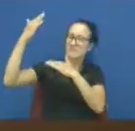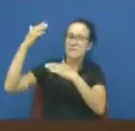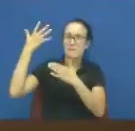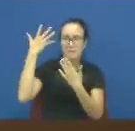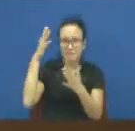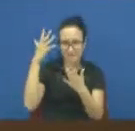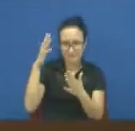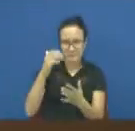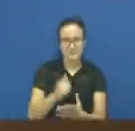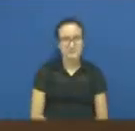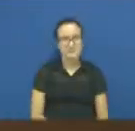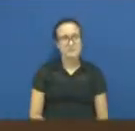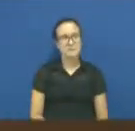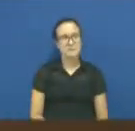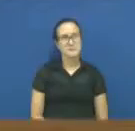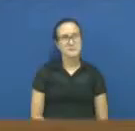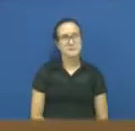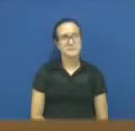vice-campeonato.